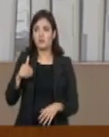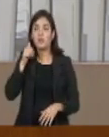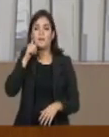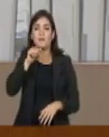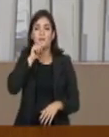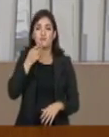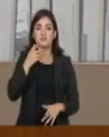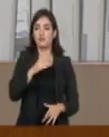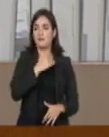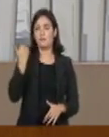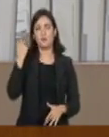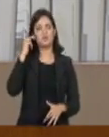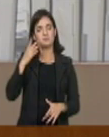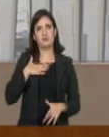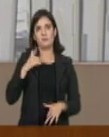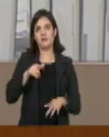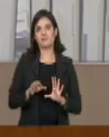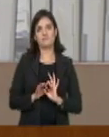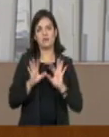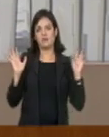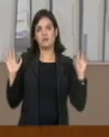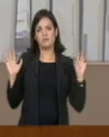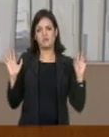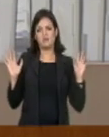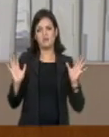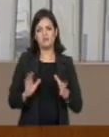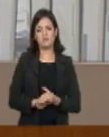libertação, dizia ela à filha.